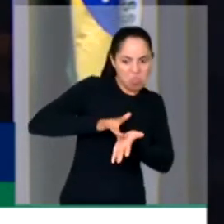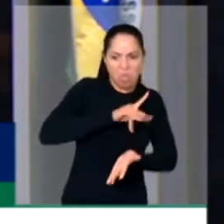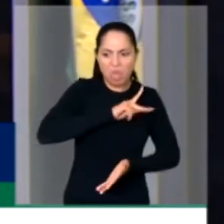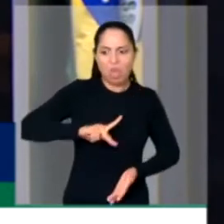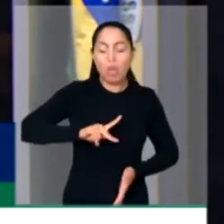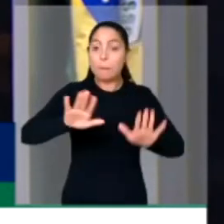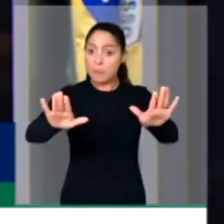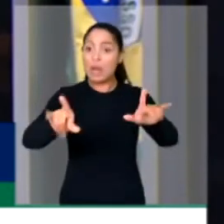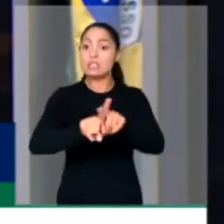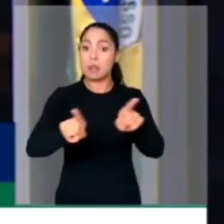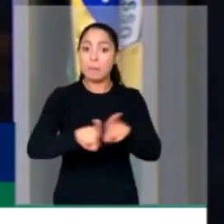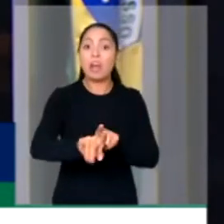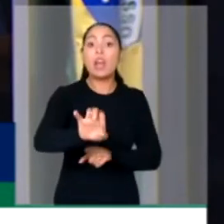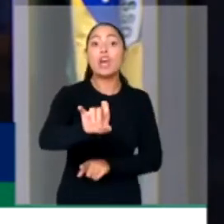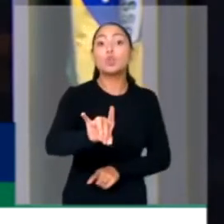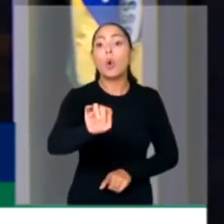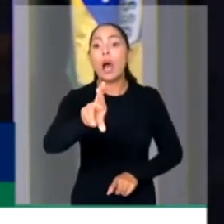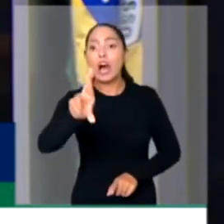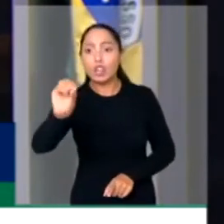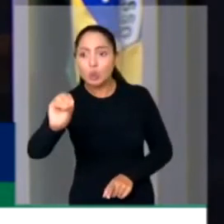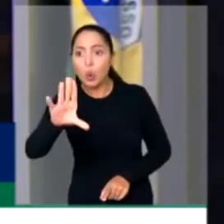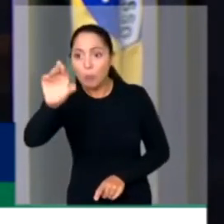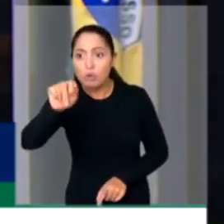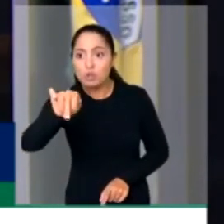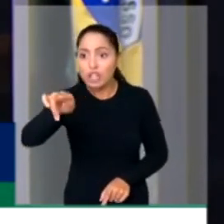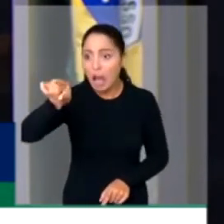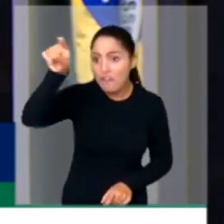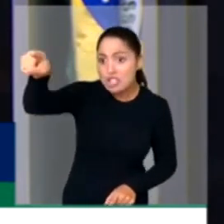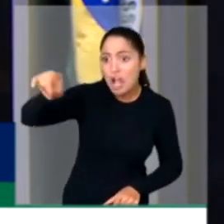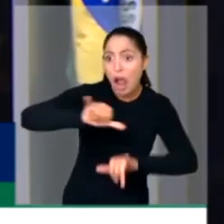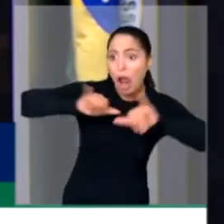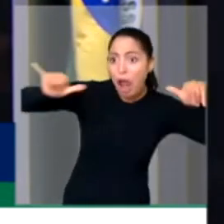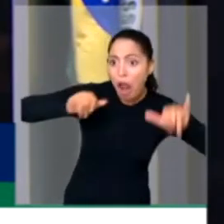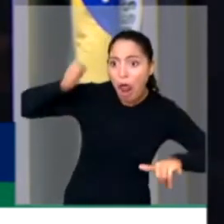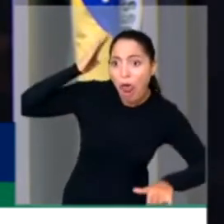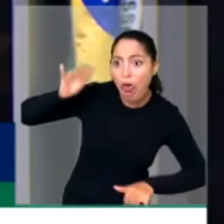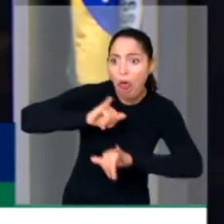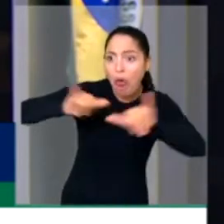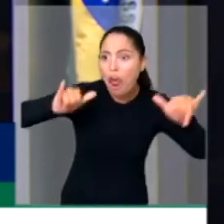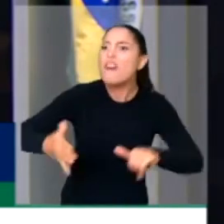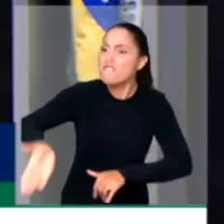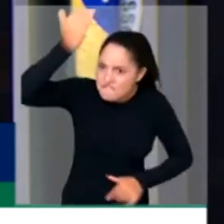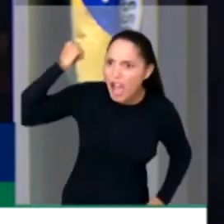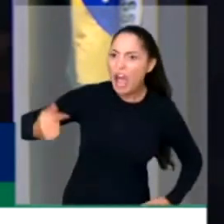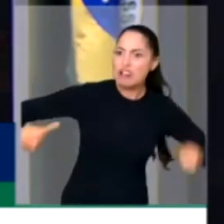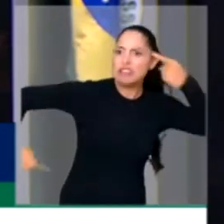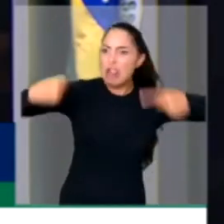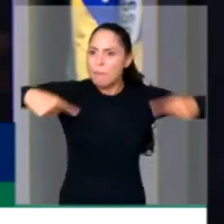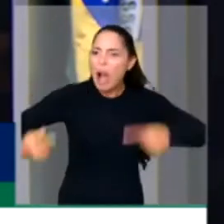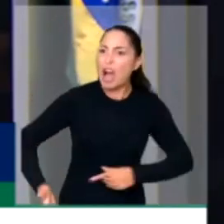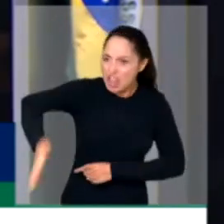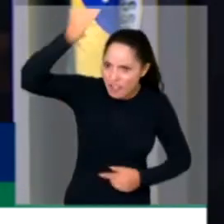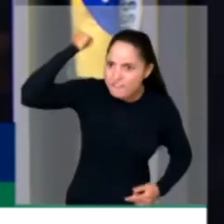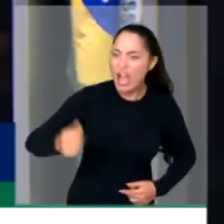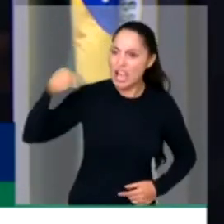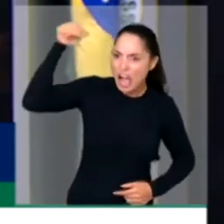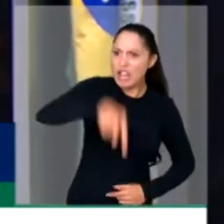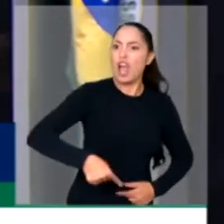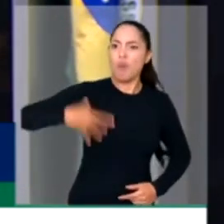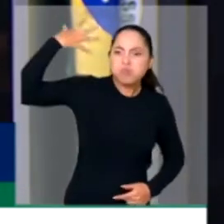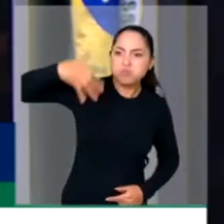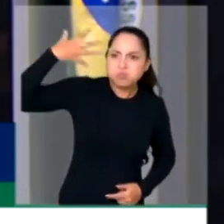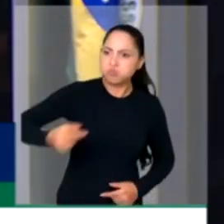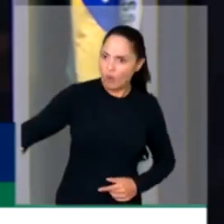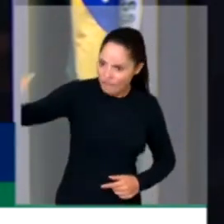que grita no fundo, parece muito másculo agora, mas quando lhe chamei em debate, por repetidas vezes, na tribuna e no